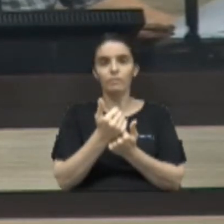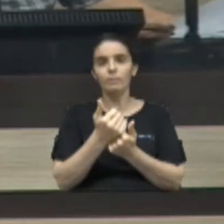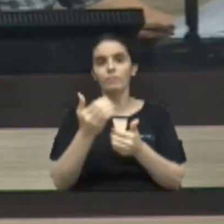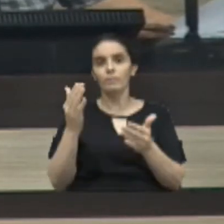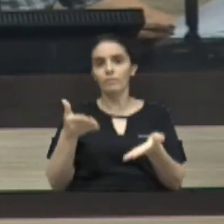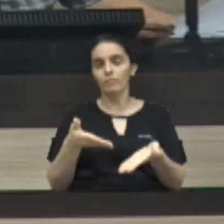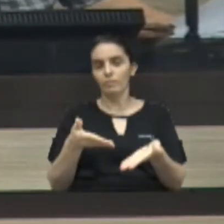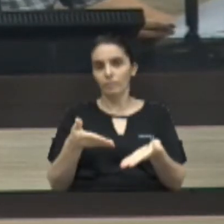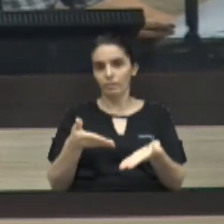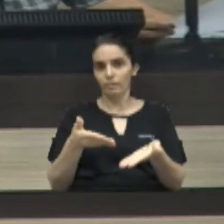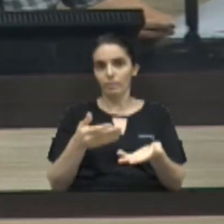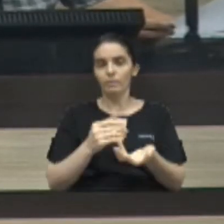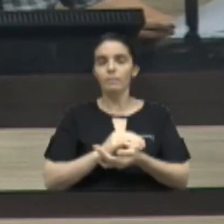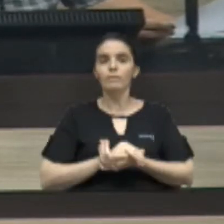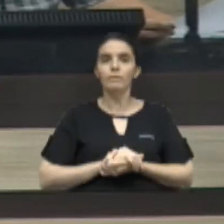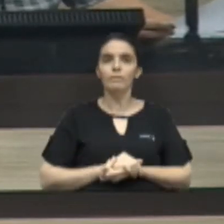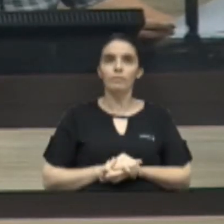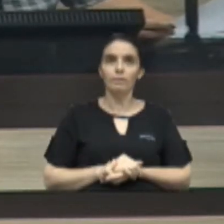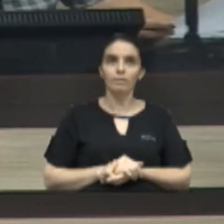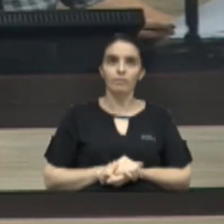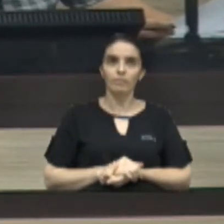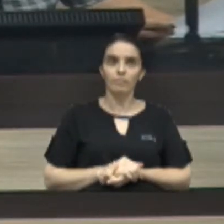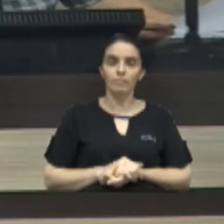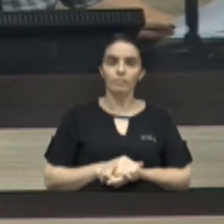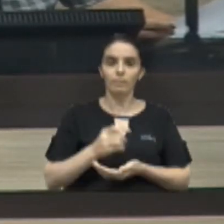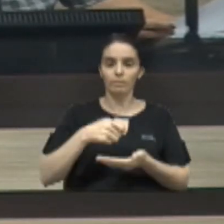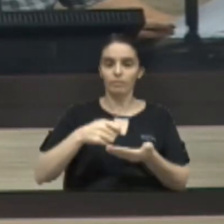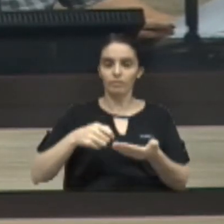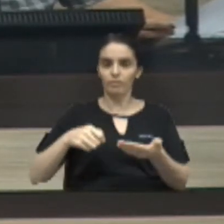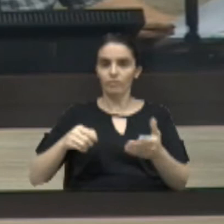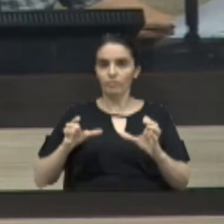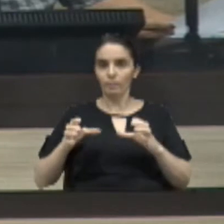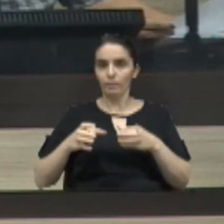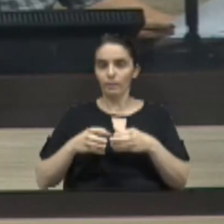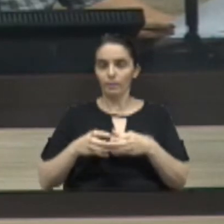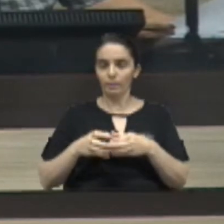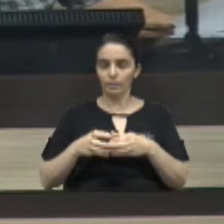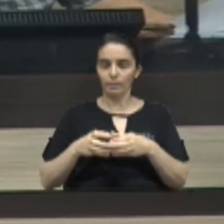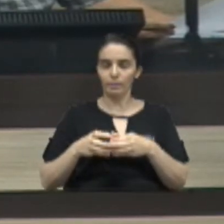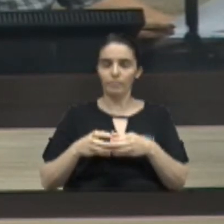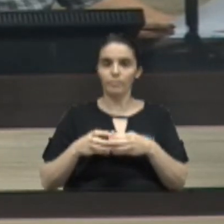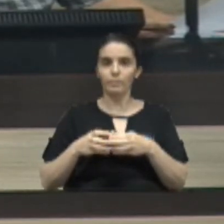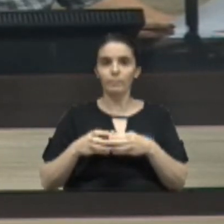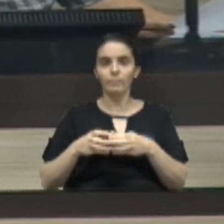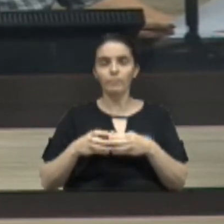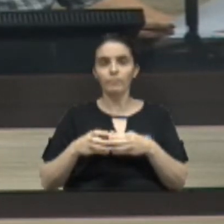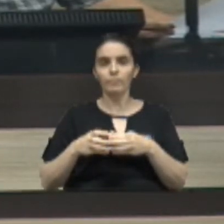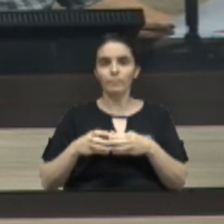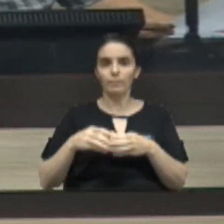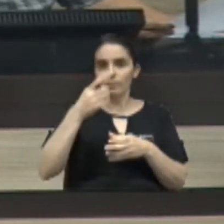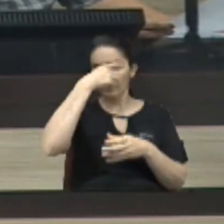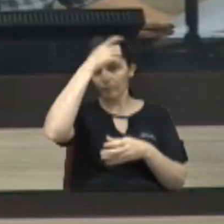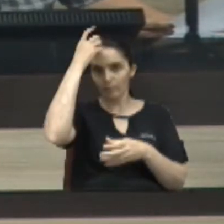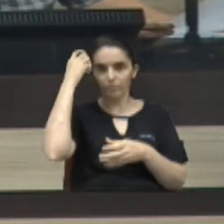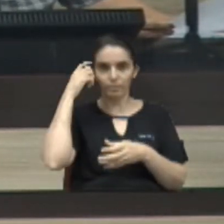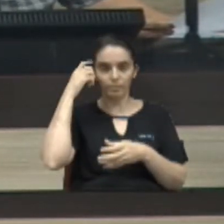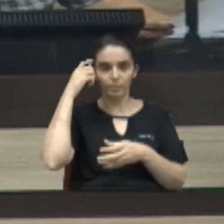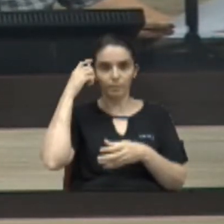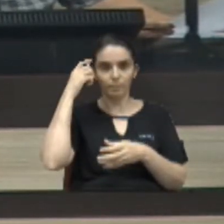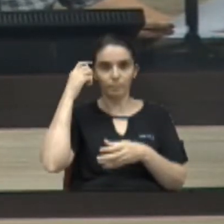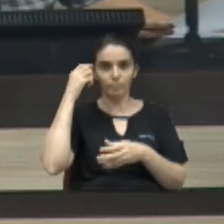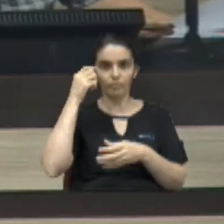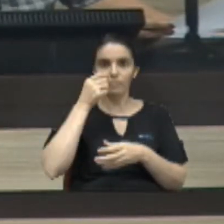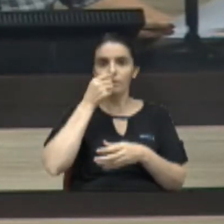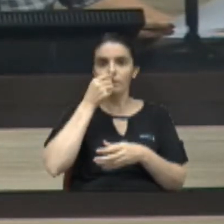partir da presente data. Segue assinada pela composição do bloco Marcos Xavier,